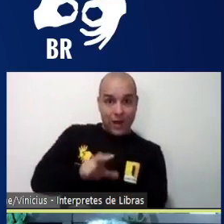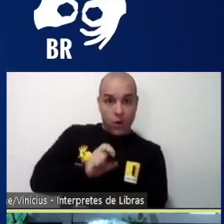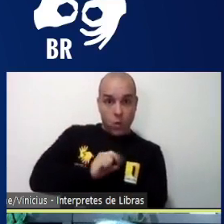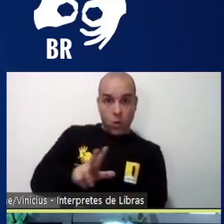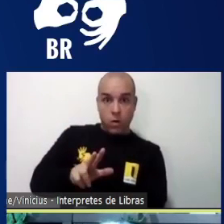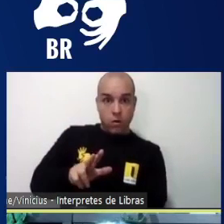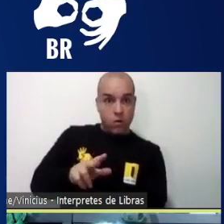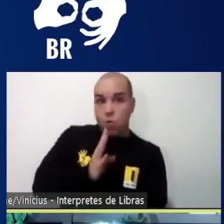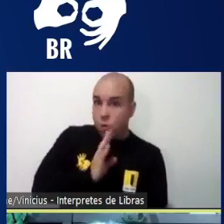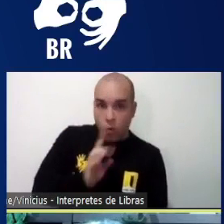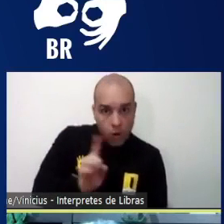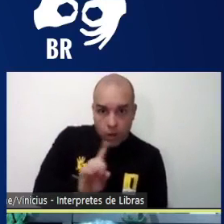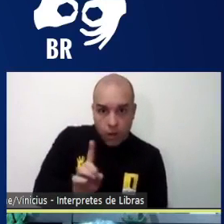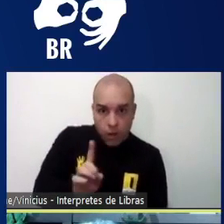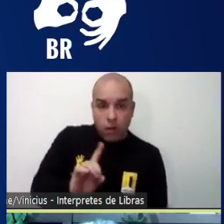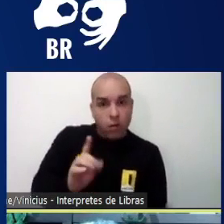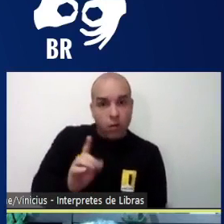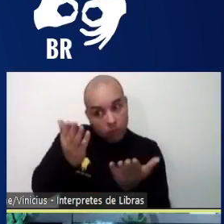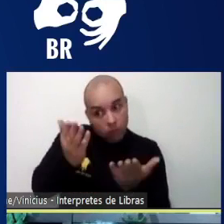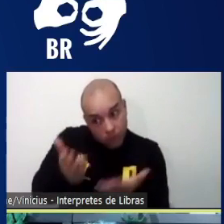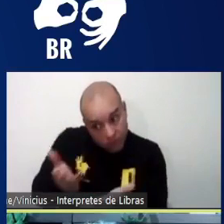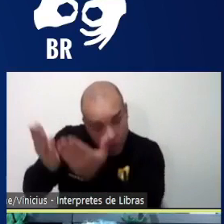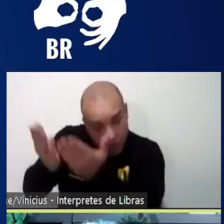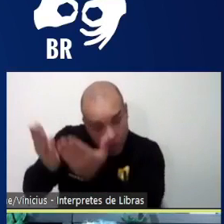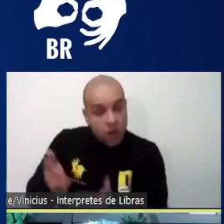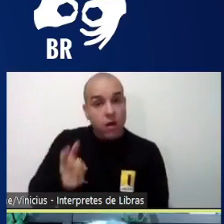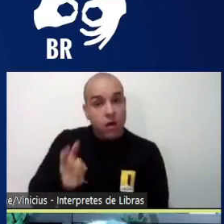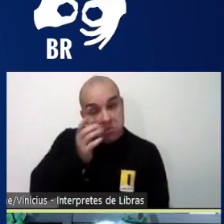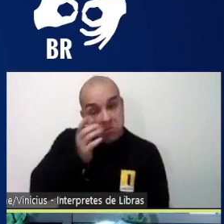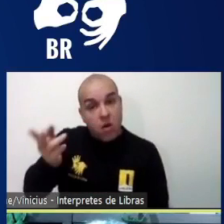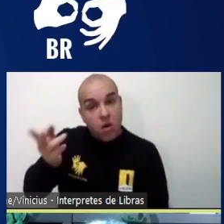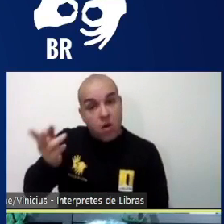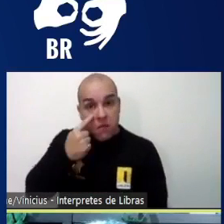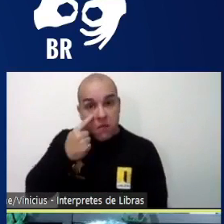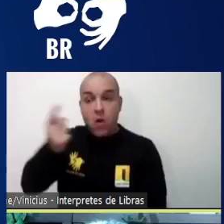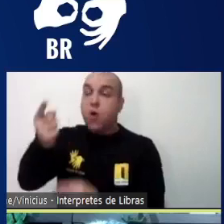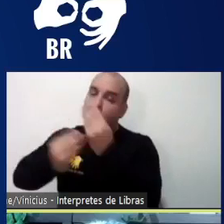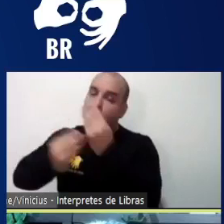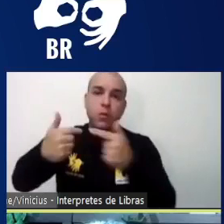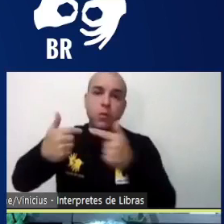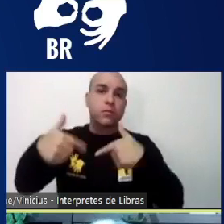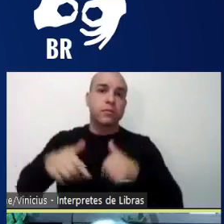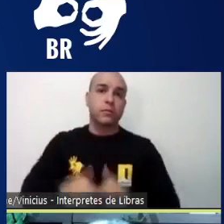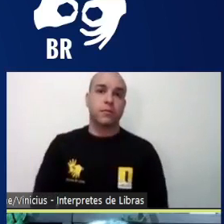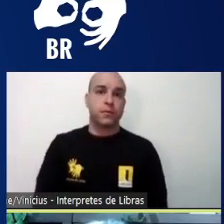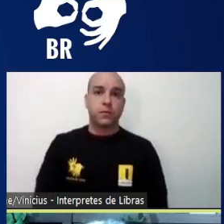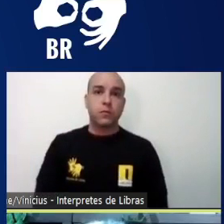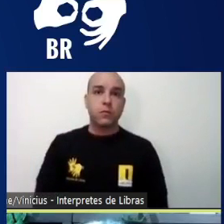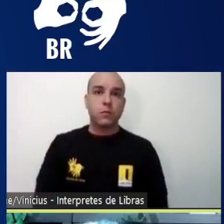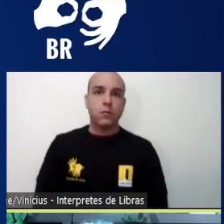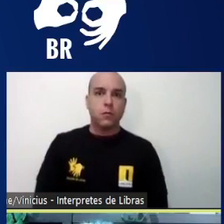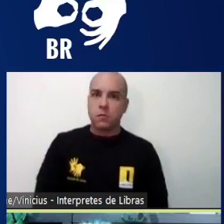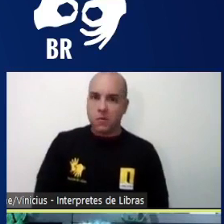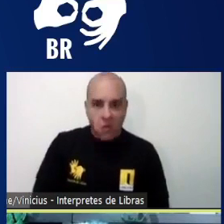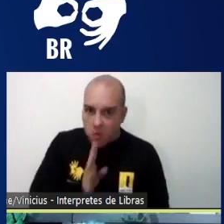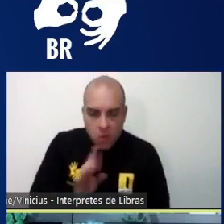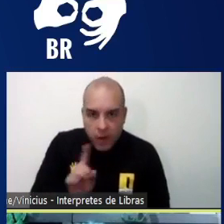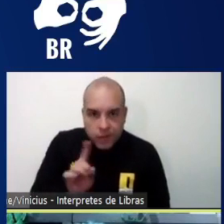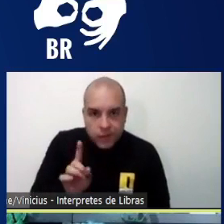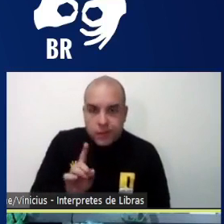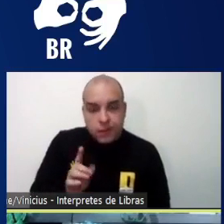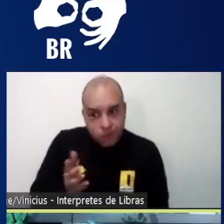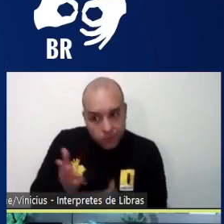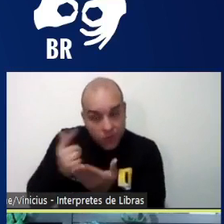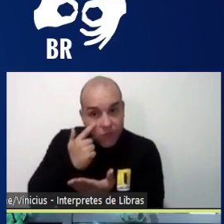inúmeras outras instituições fazendo trabalhos maravilhosos. E excelentes profissionais. Marta Gil,